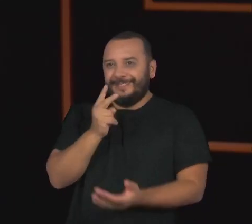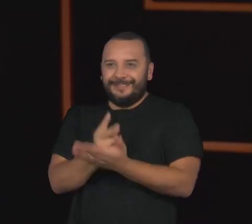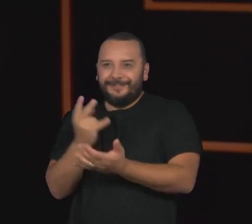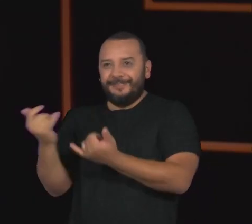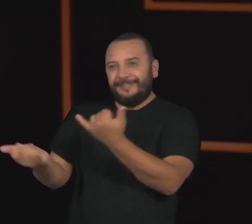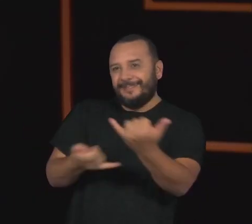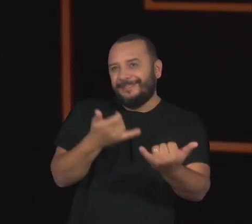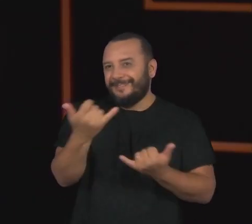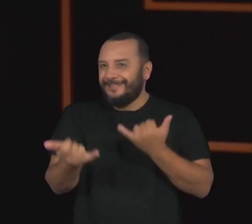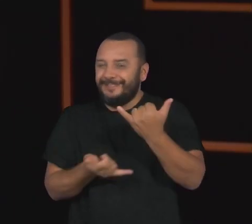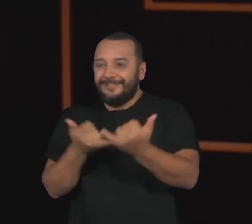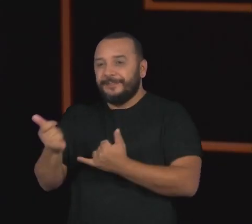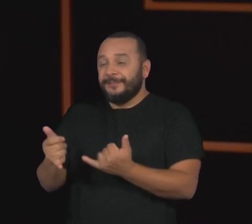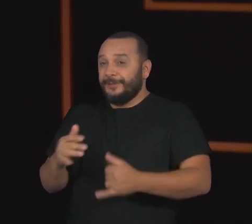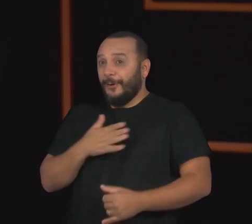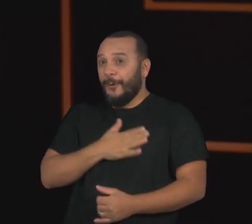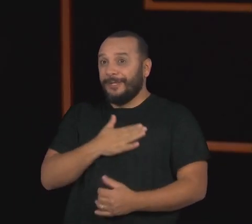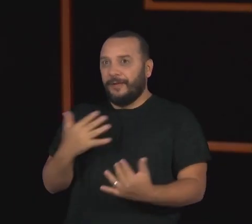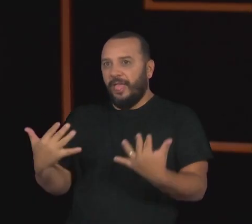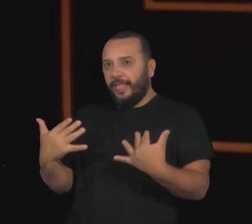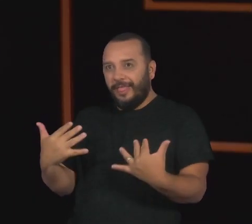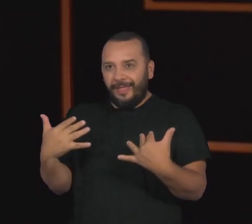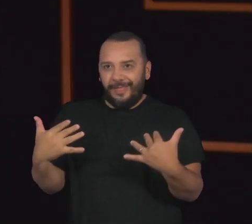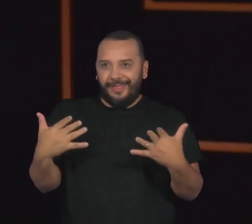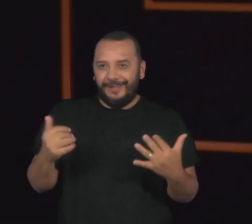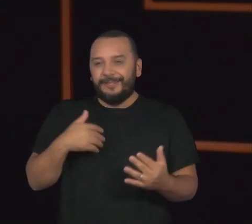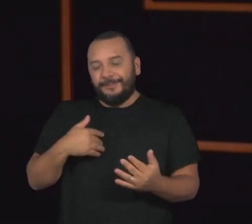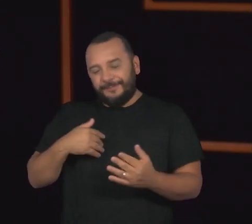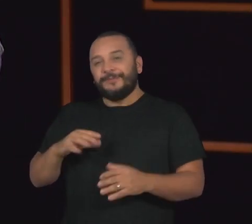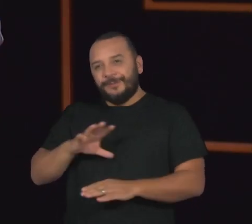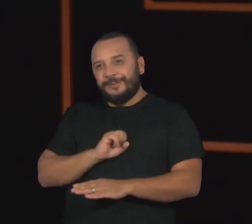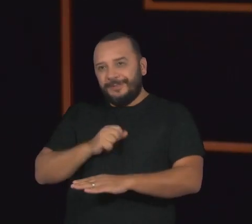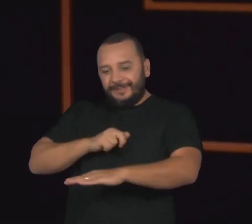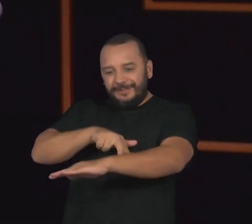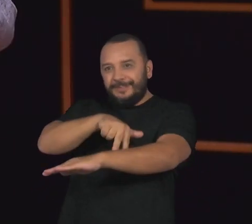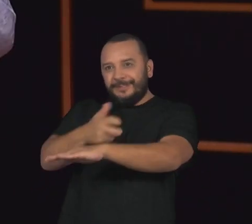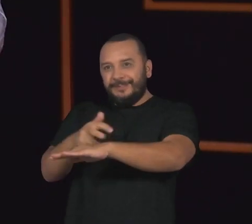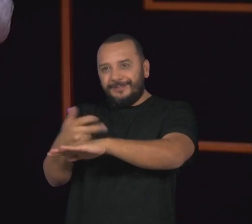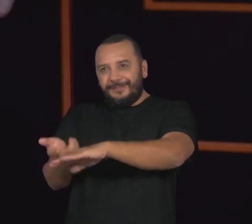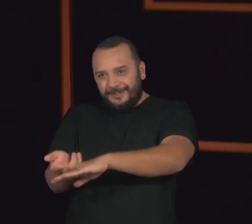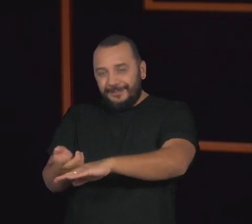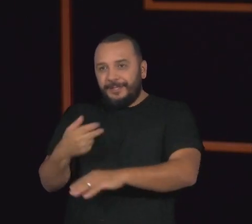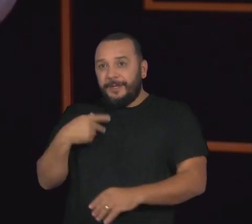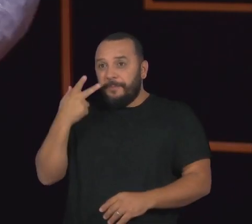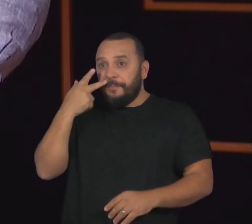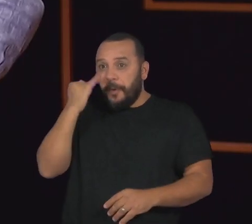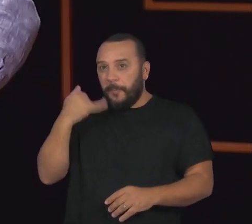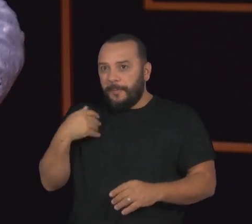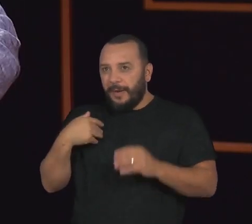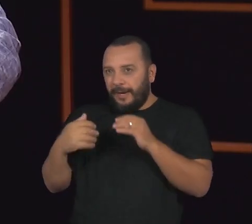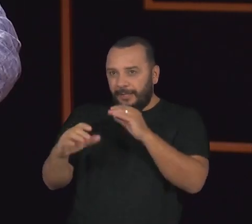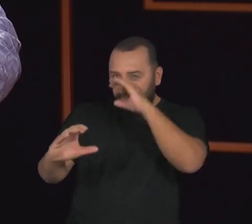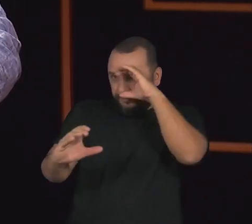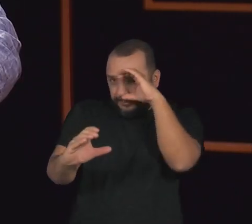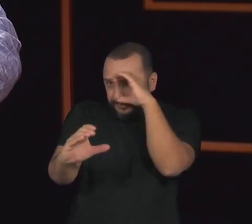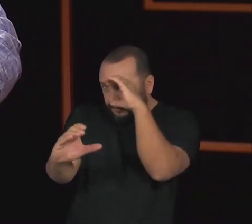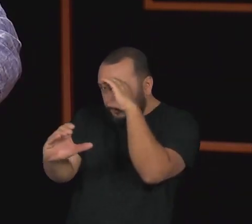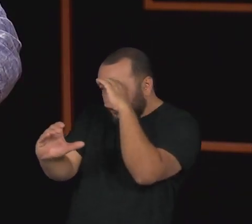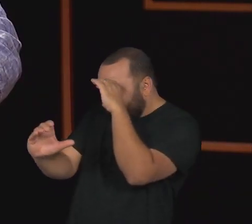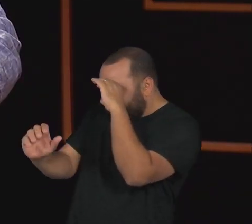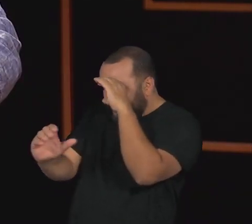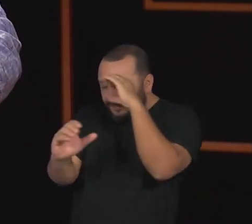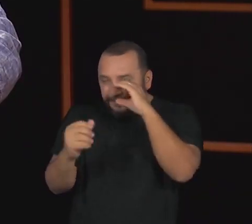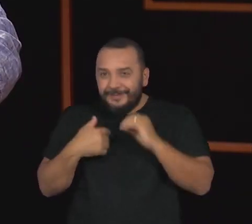brincalhão, gostava de chamar atenção, gostava de dar cambalhotas. Meu pai tinha uma câmera caseira, eu ficava enfiando a cara na frente